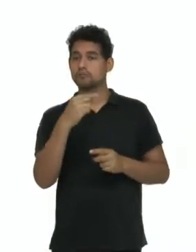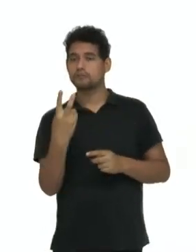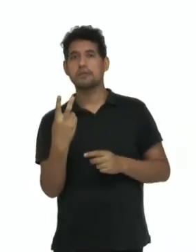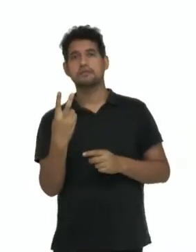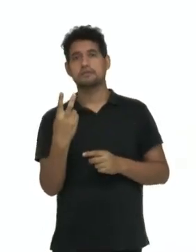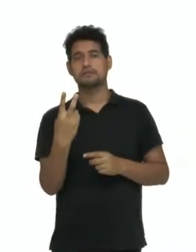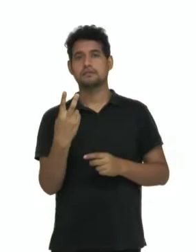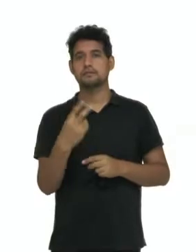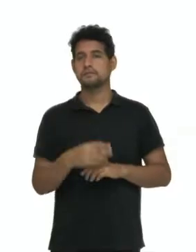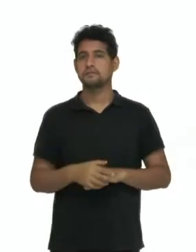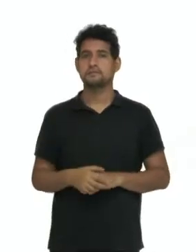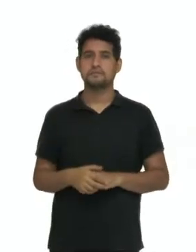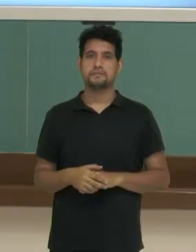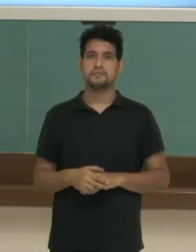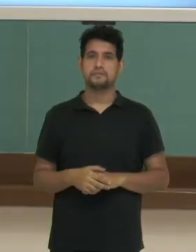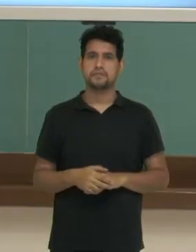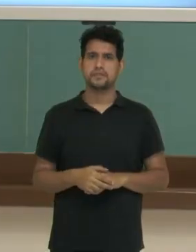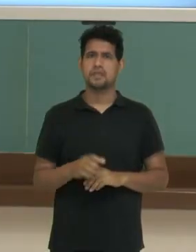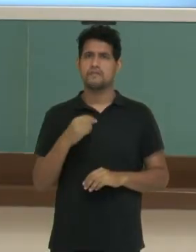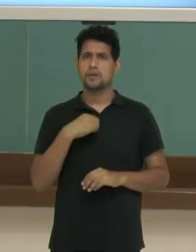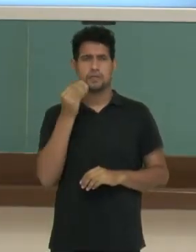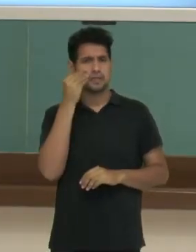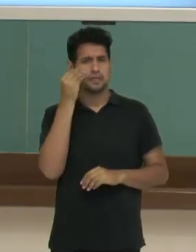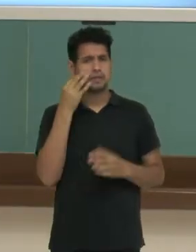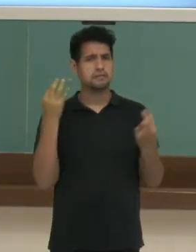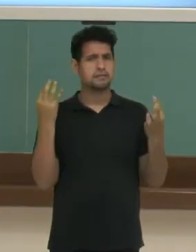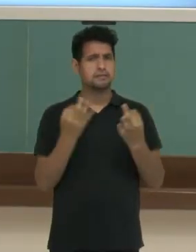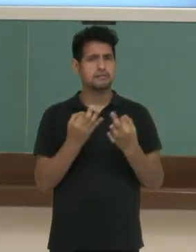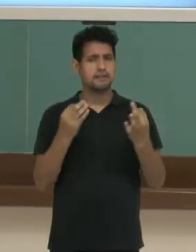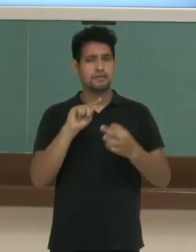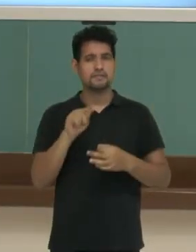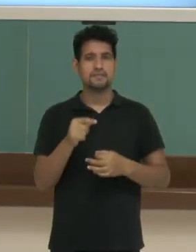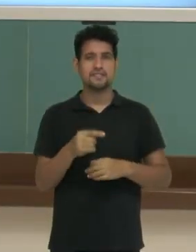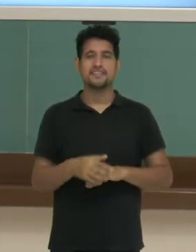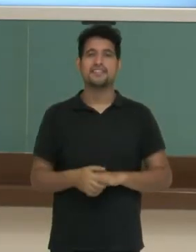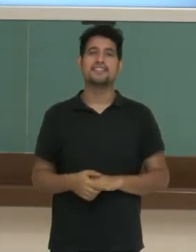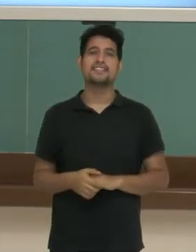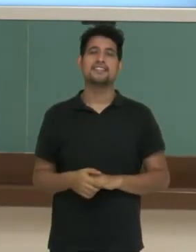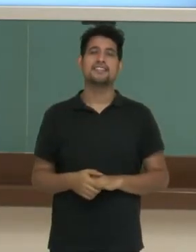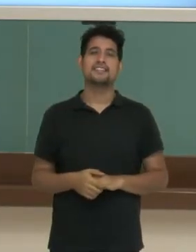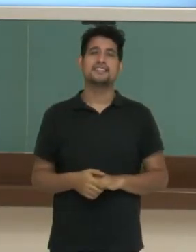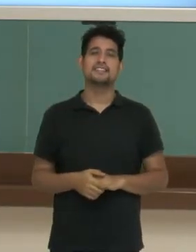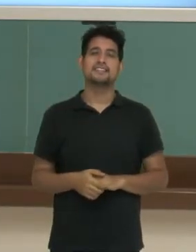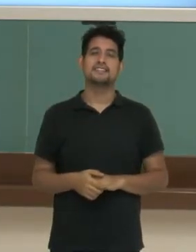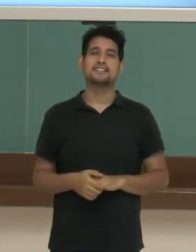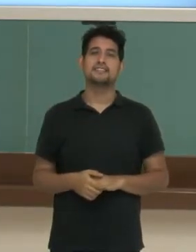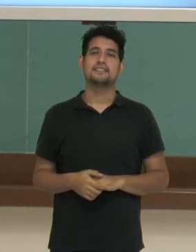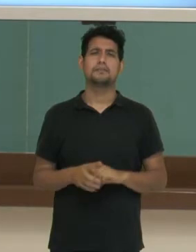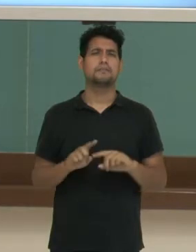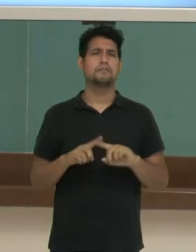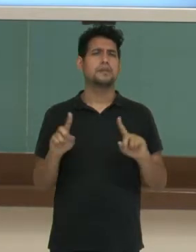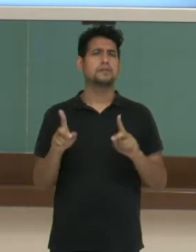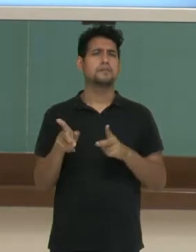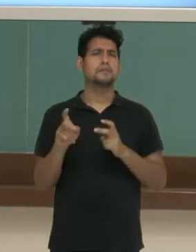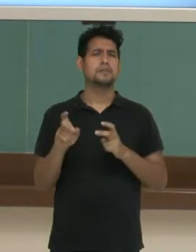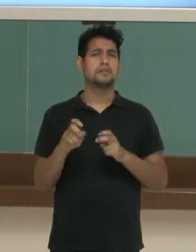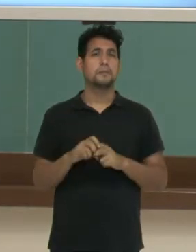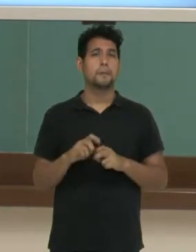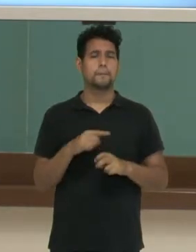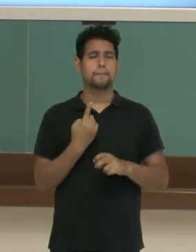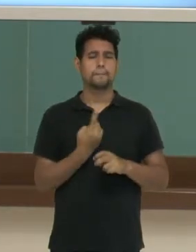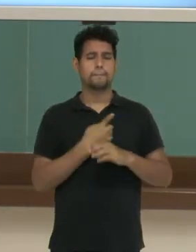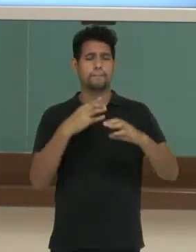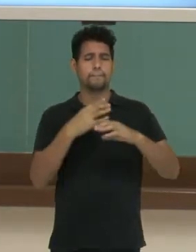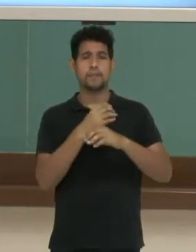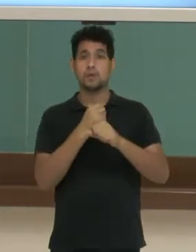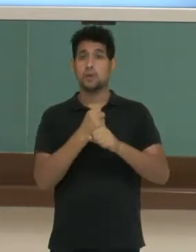2. Tá joia? Vamos posicionar certinho essa vírgula aí, hein? Tá bom? E olha lá. Quando multiplicamos um